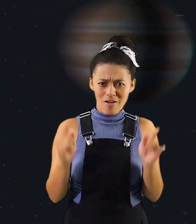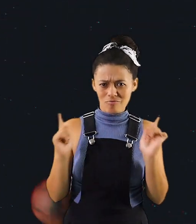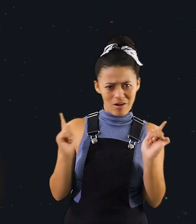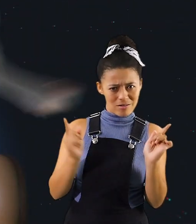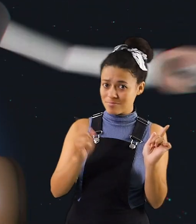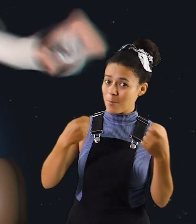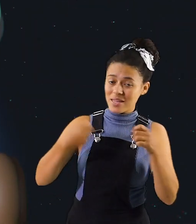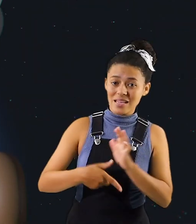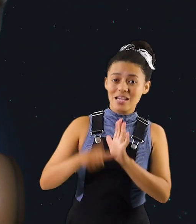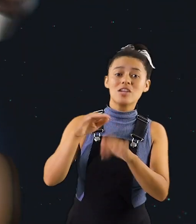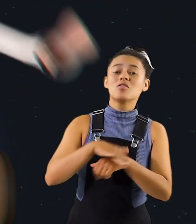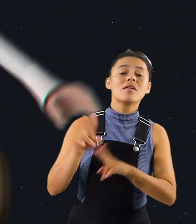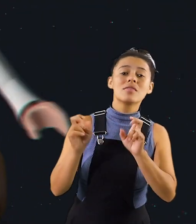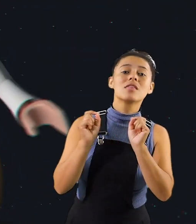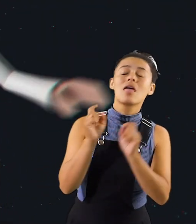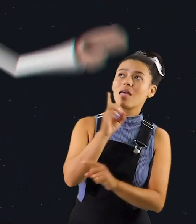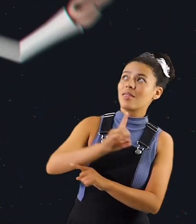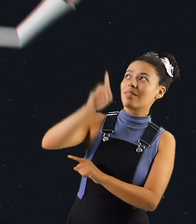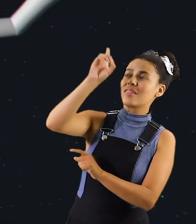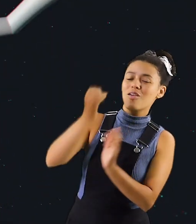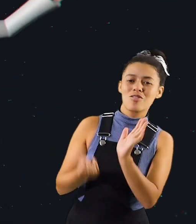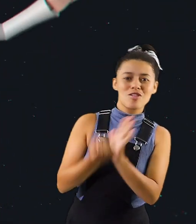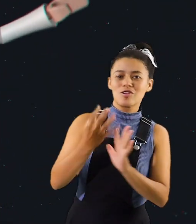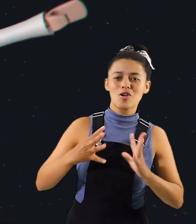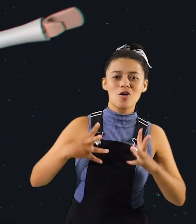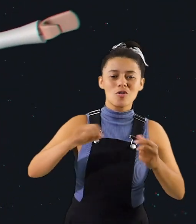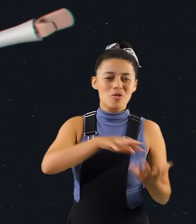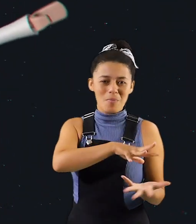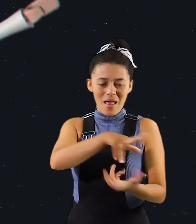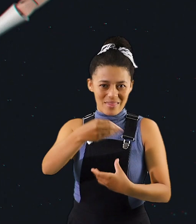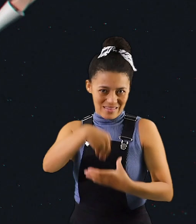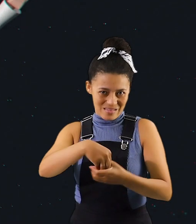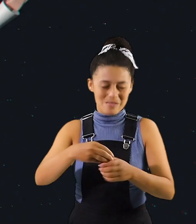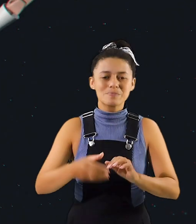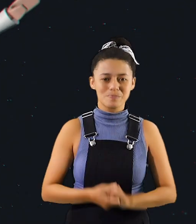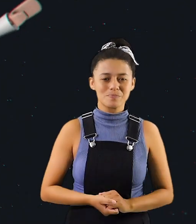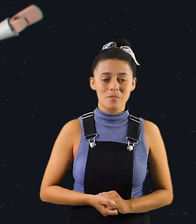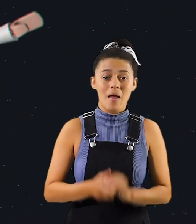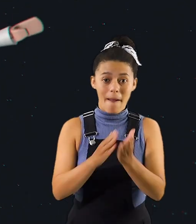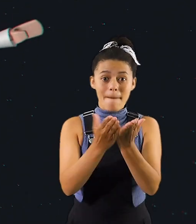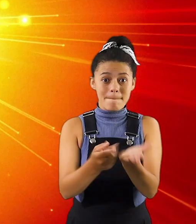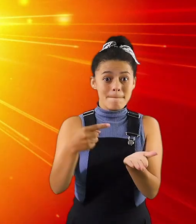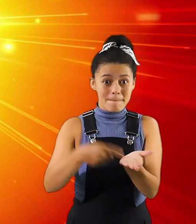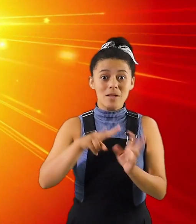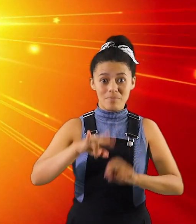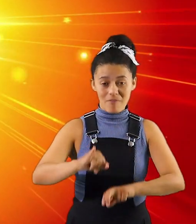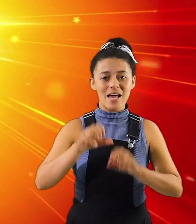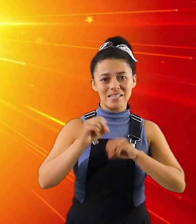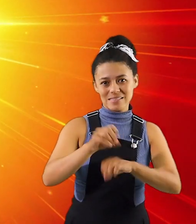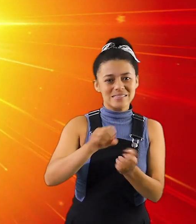acabar sem falar do criador desse planeta lindo e cheio de surpresas. A Bíblia vai ensinar!